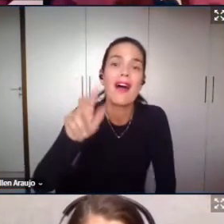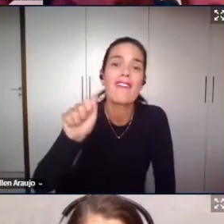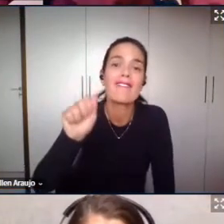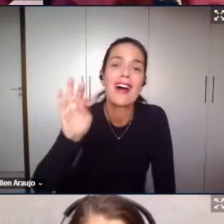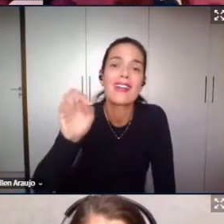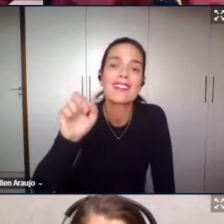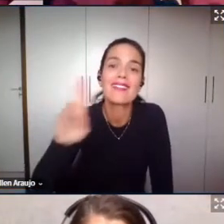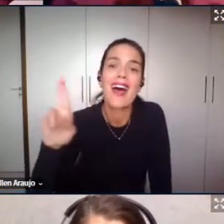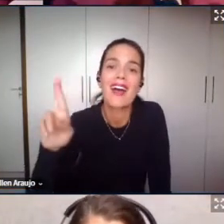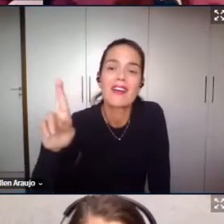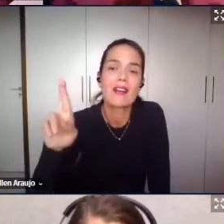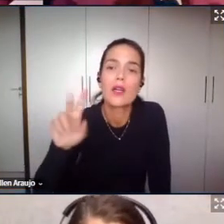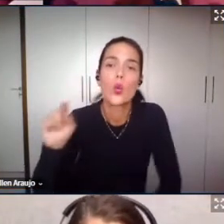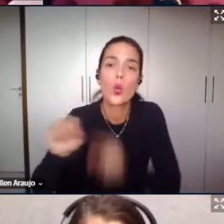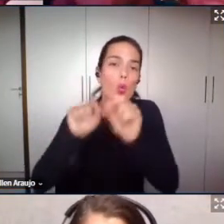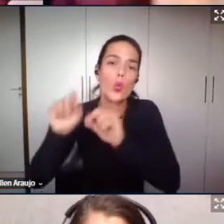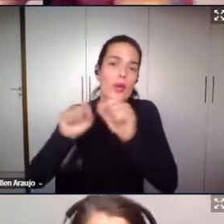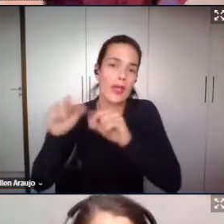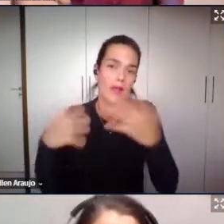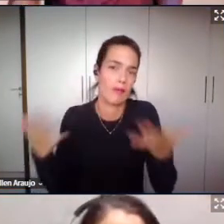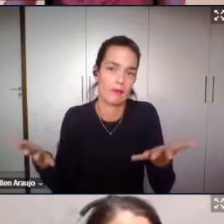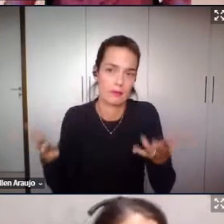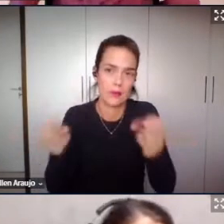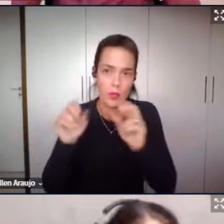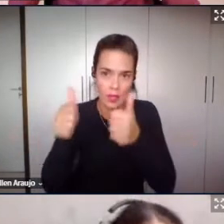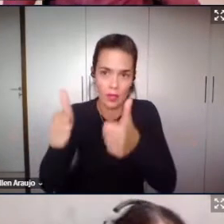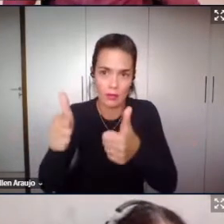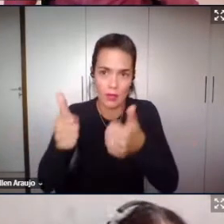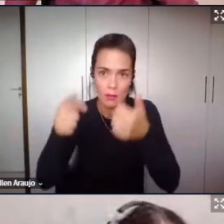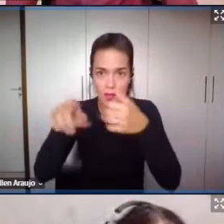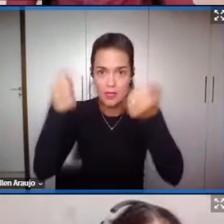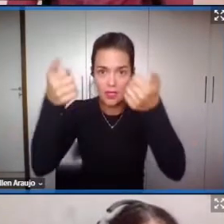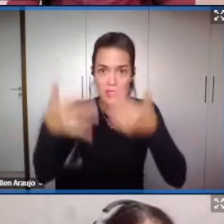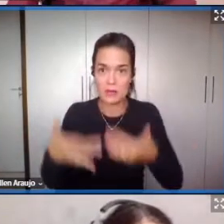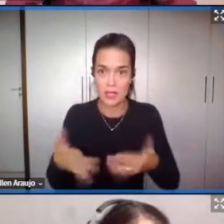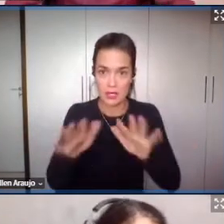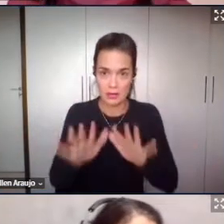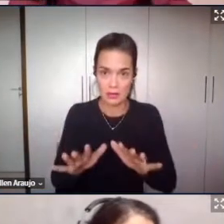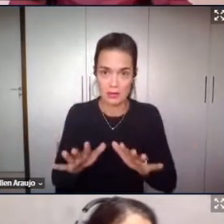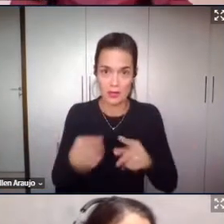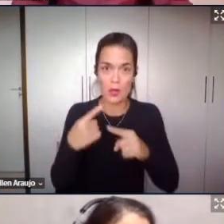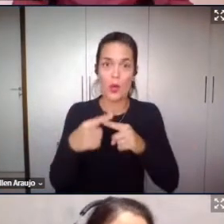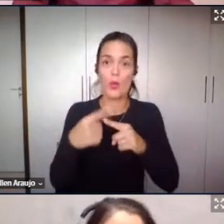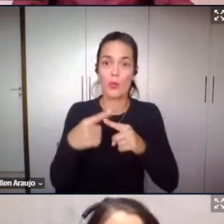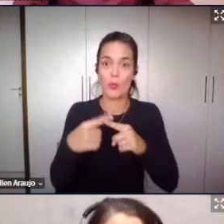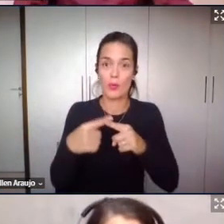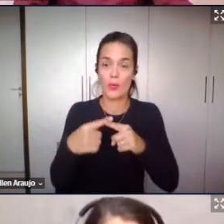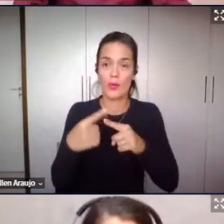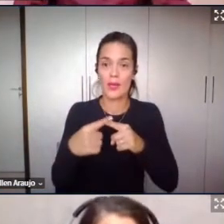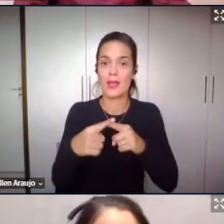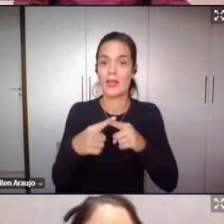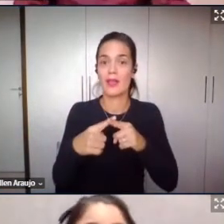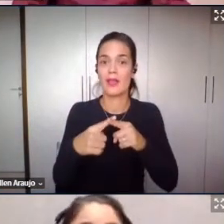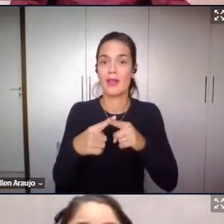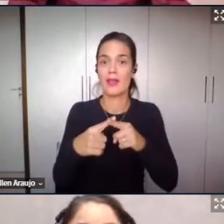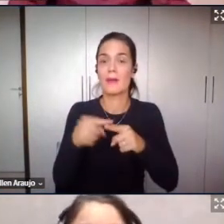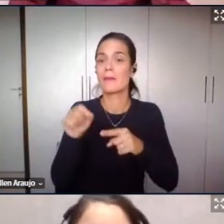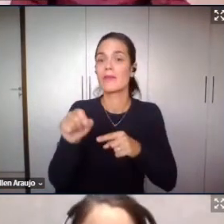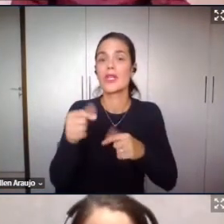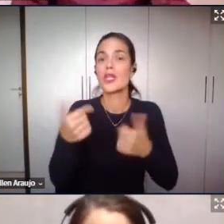aparece novamente na página 38. Mas, diferentemente da configuração de mãos, não está